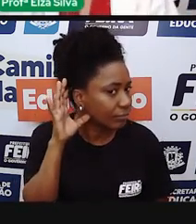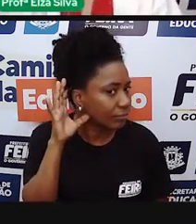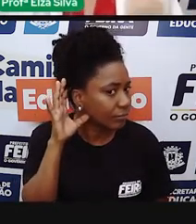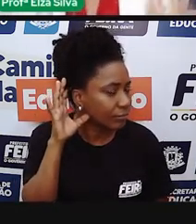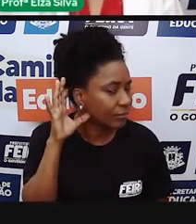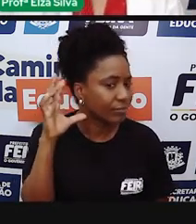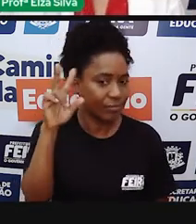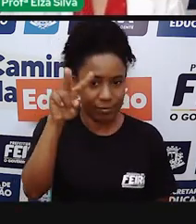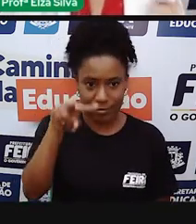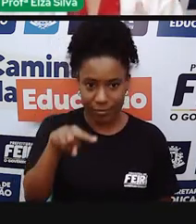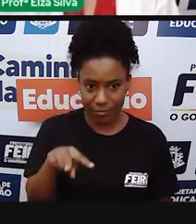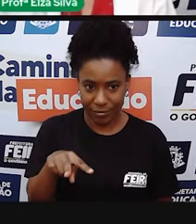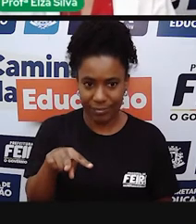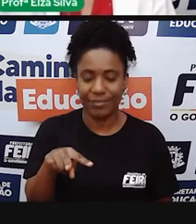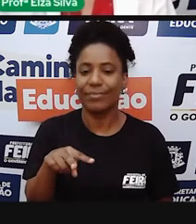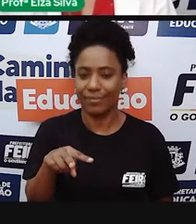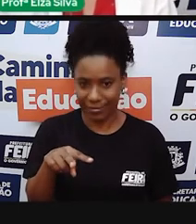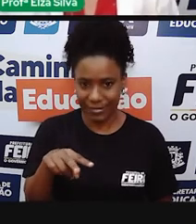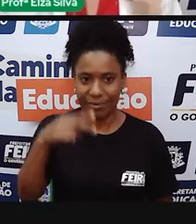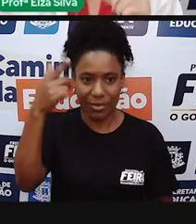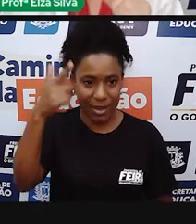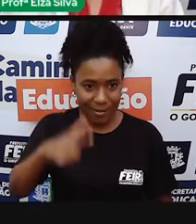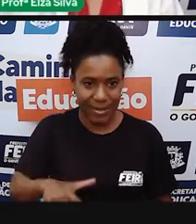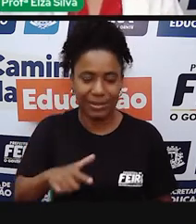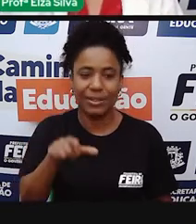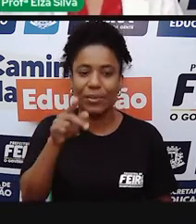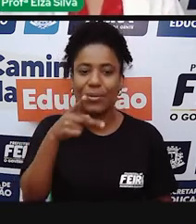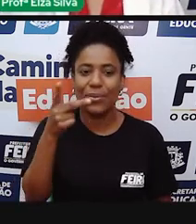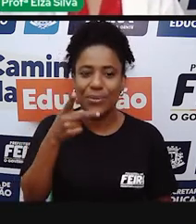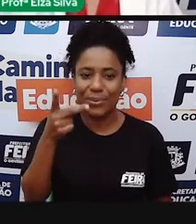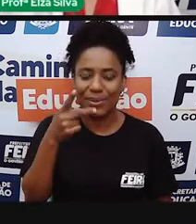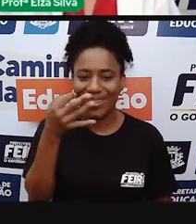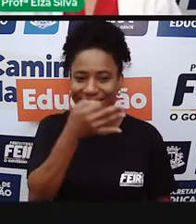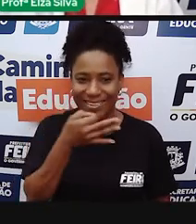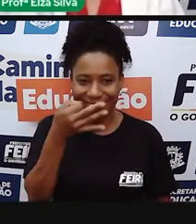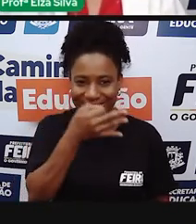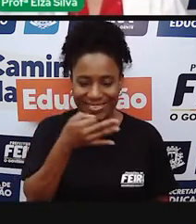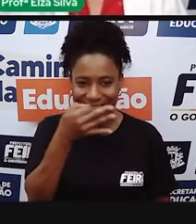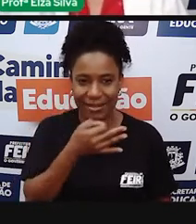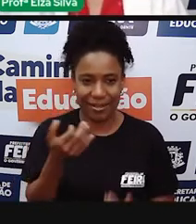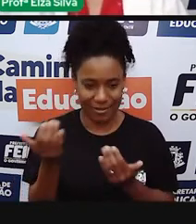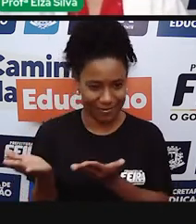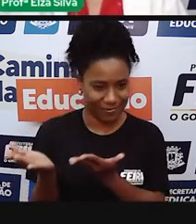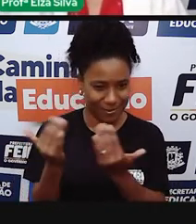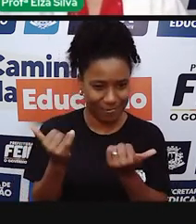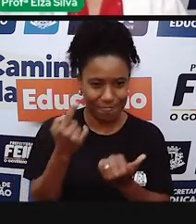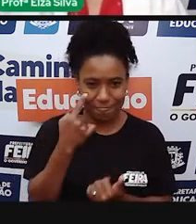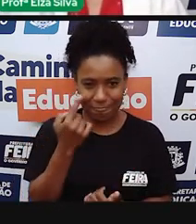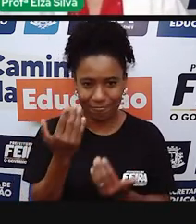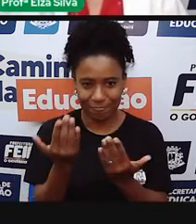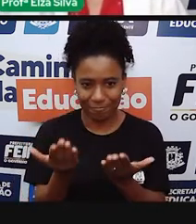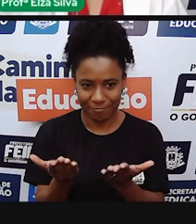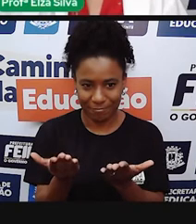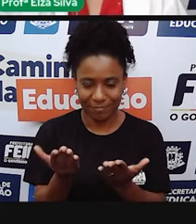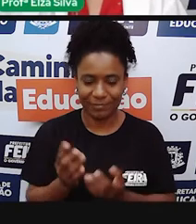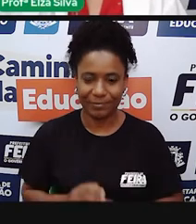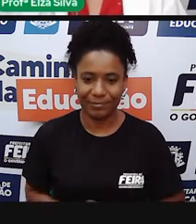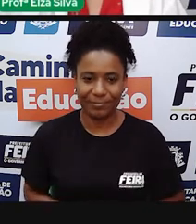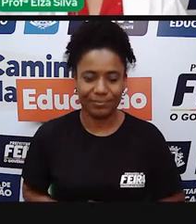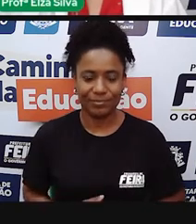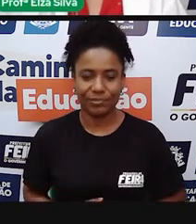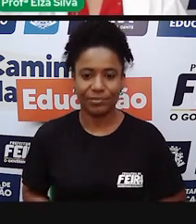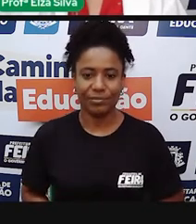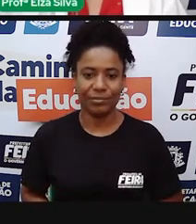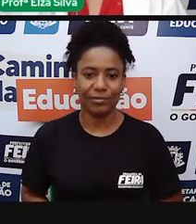repetir. Listen and repeat. Let's go, students. Vamos lá. To do judo, to